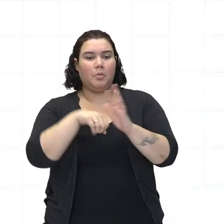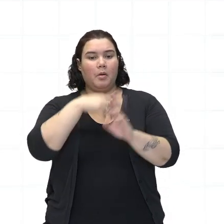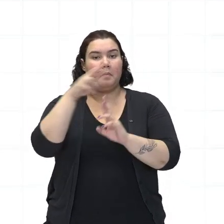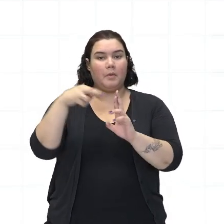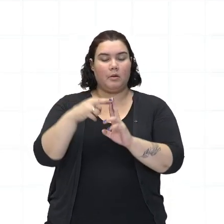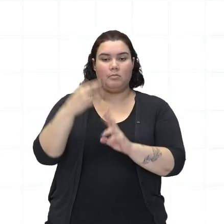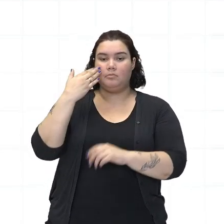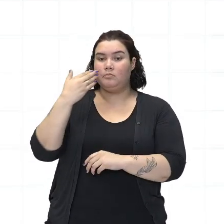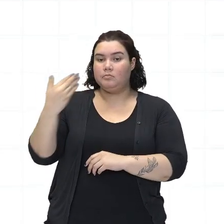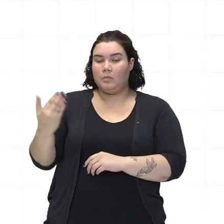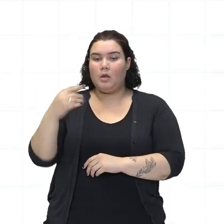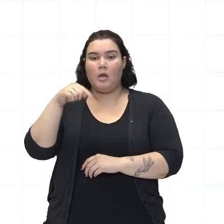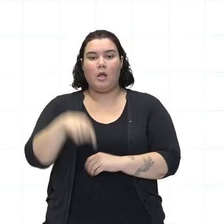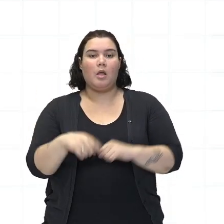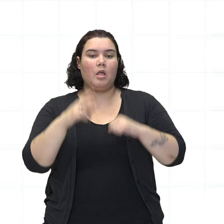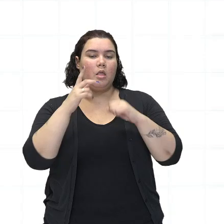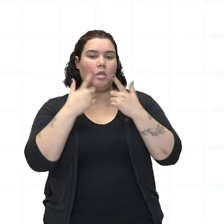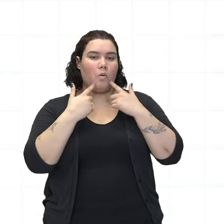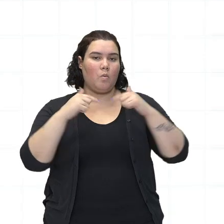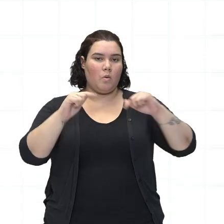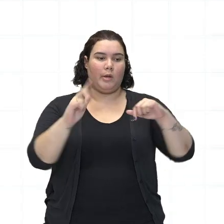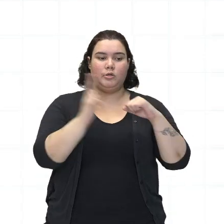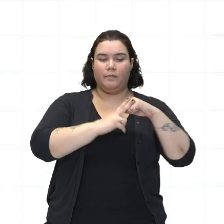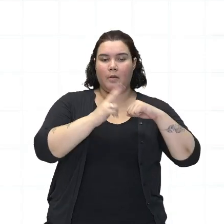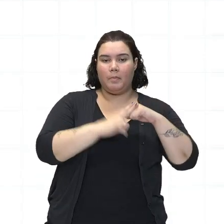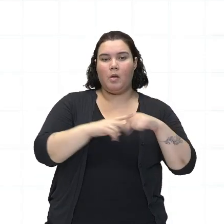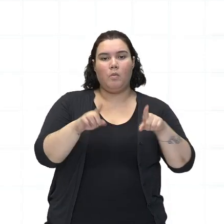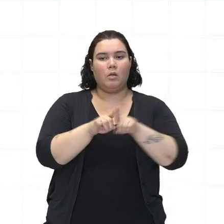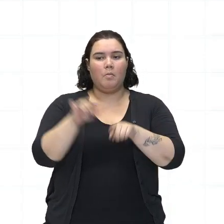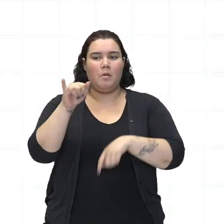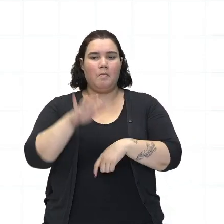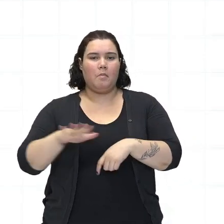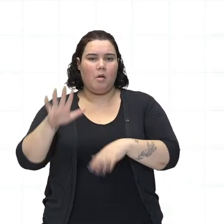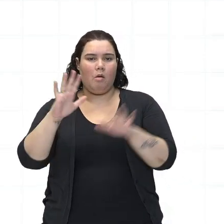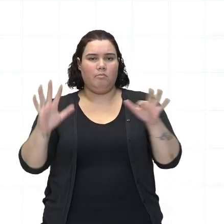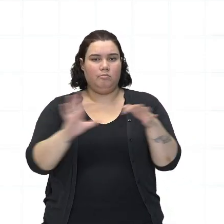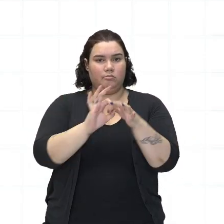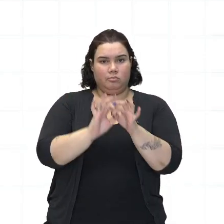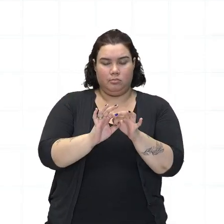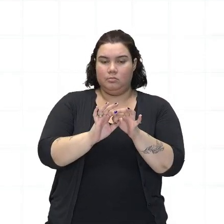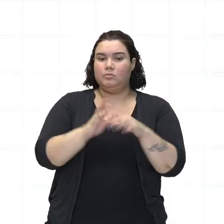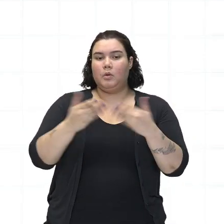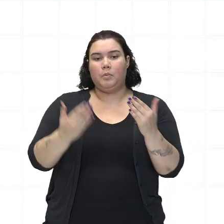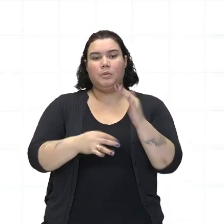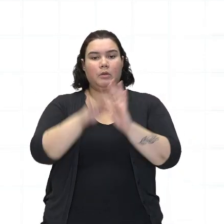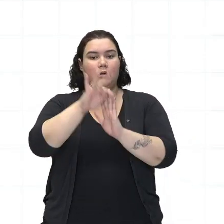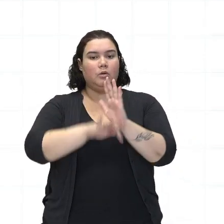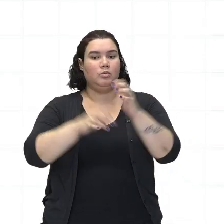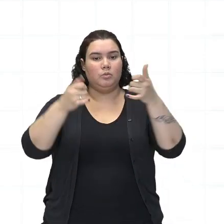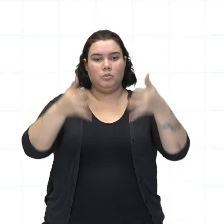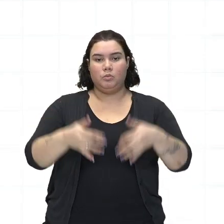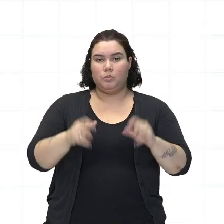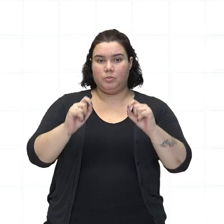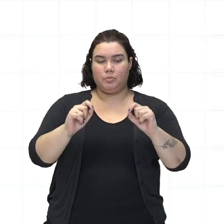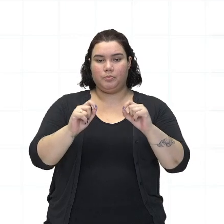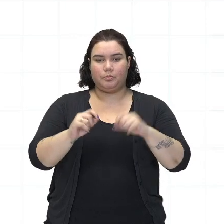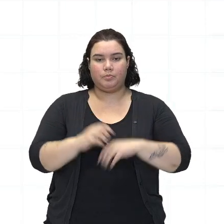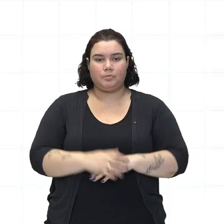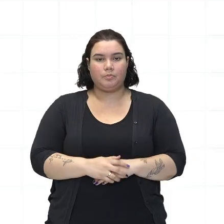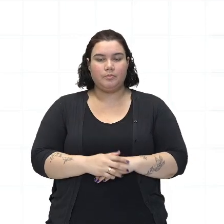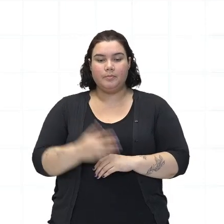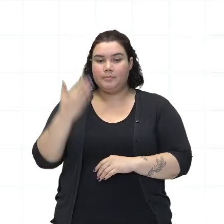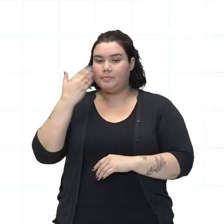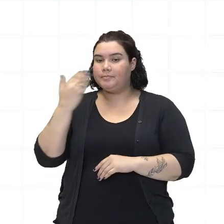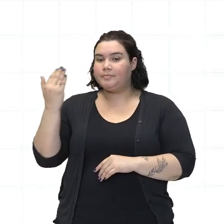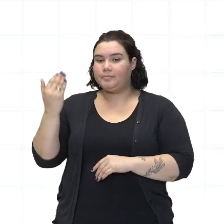justamente sobre linguagem verbal e não verbal. O próprio texto, a gente sabe, dando essas definições, é um exemplo de linguagem verbal. Então o texto diz o